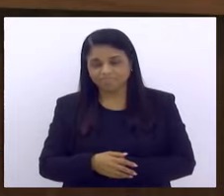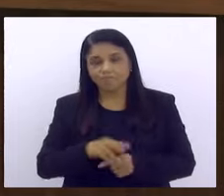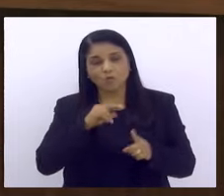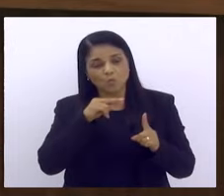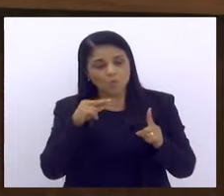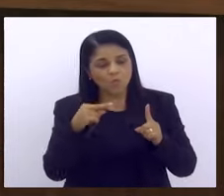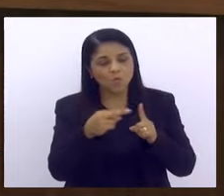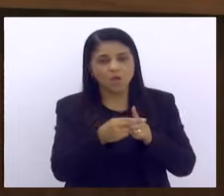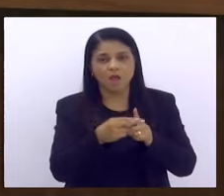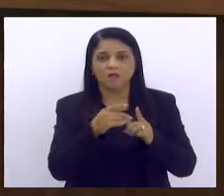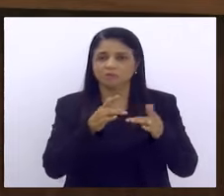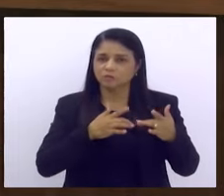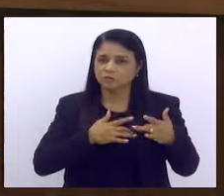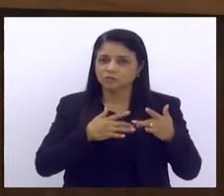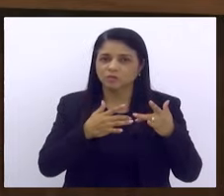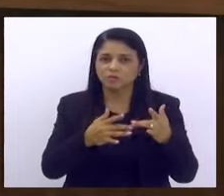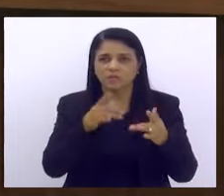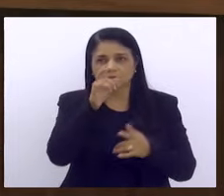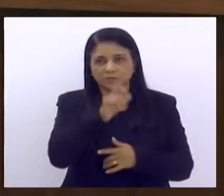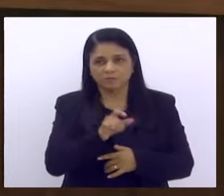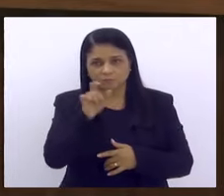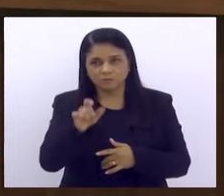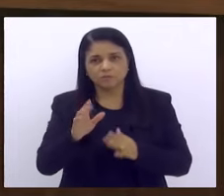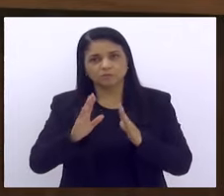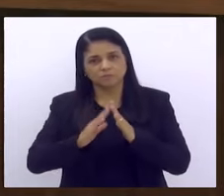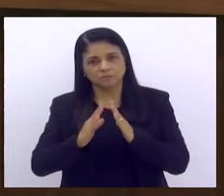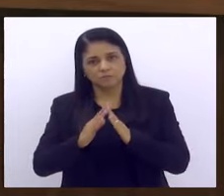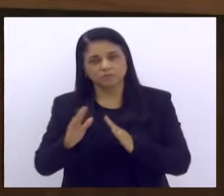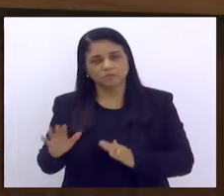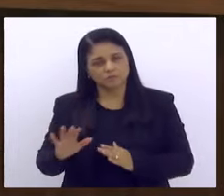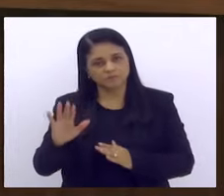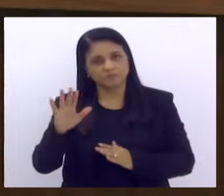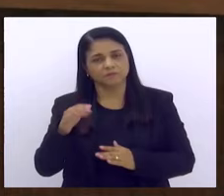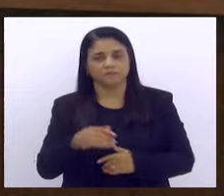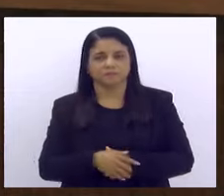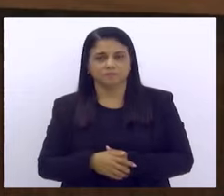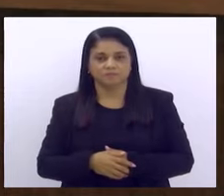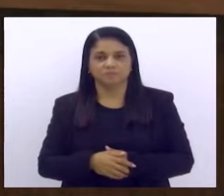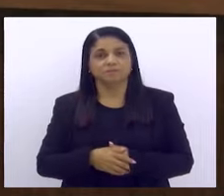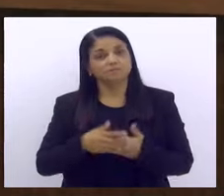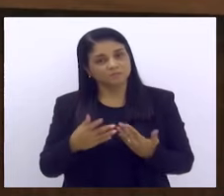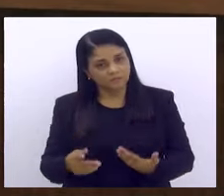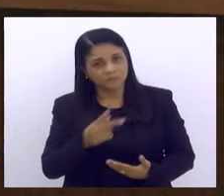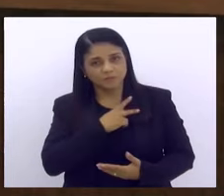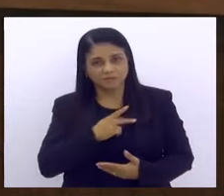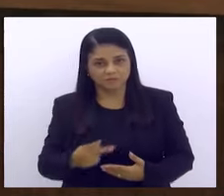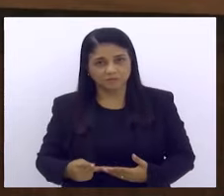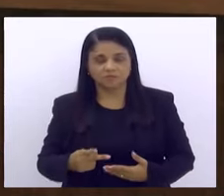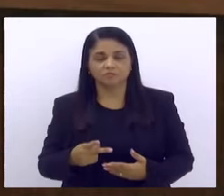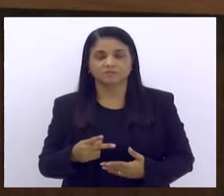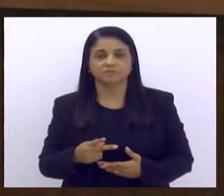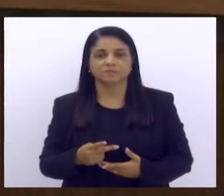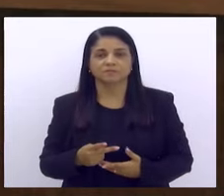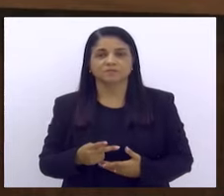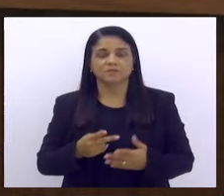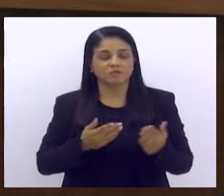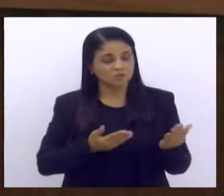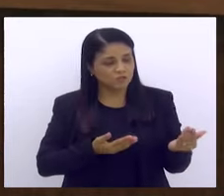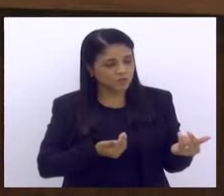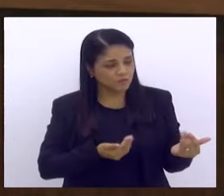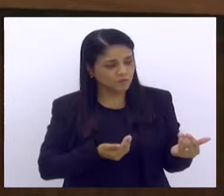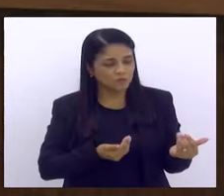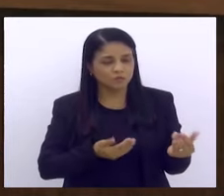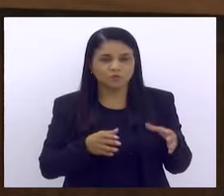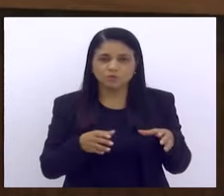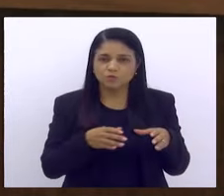olhar solidário com as pessoas que vivem nas favelas e periferias. Então, senhora presidente, aqui olhando a juventude da